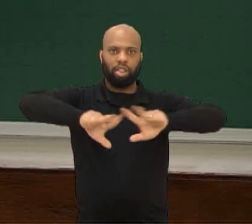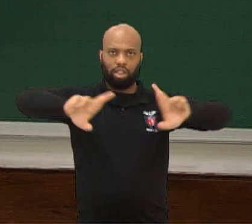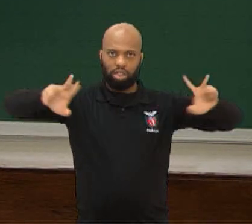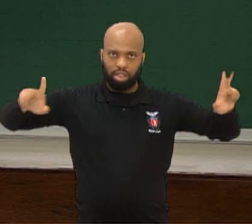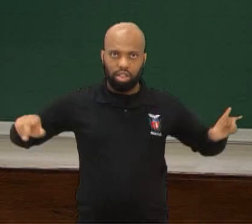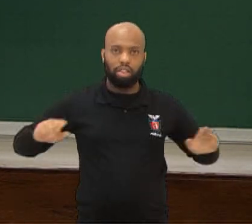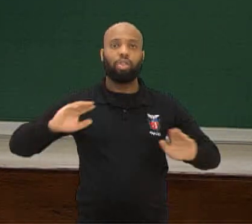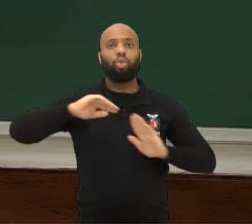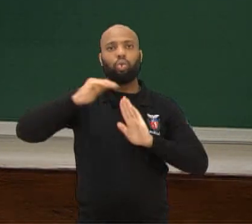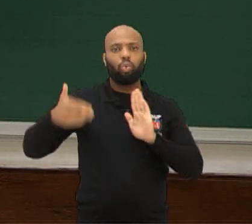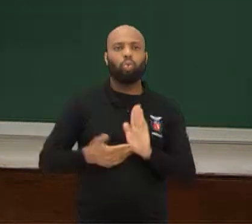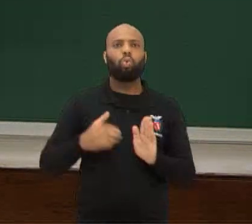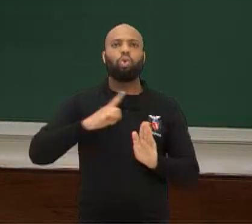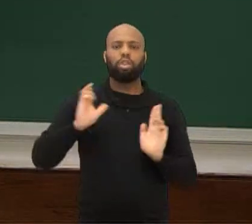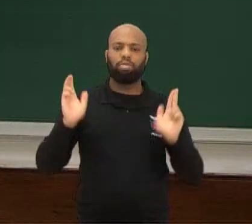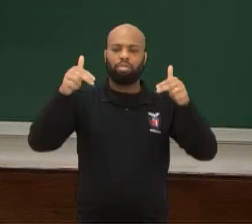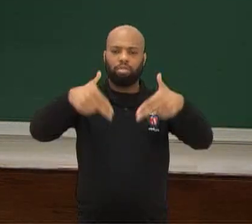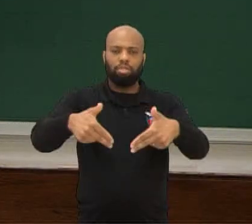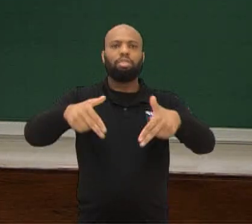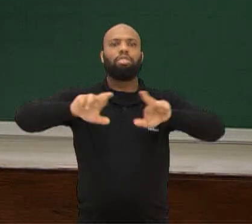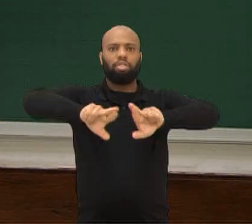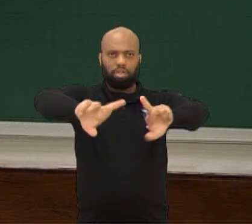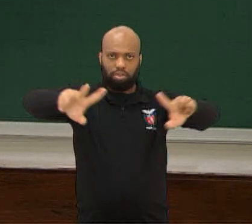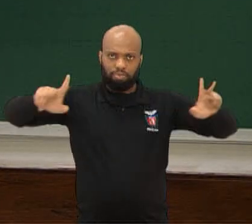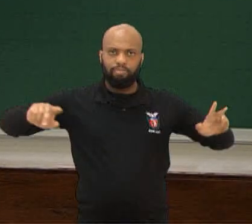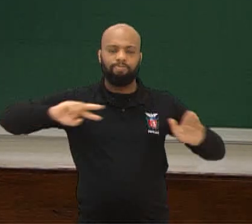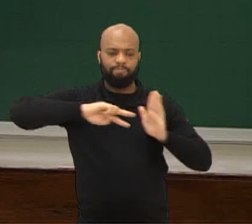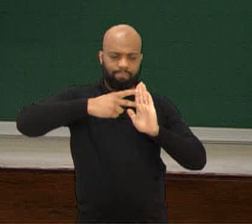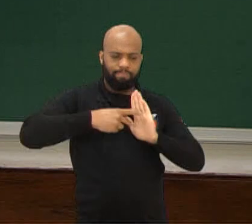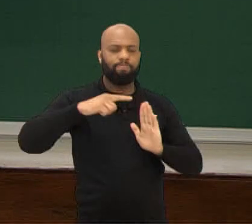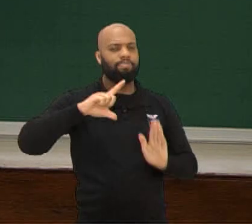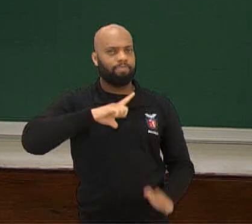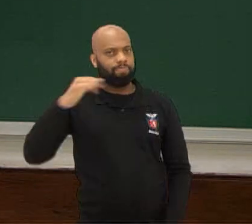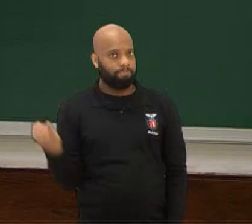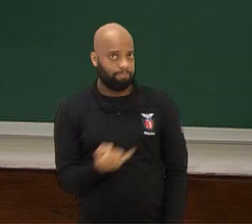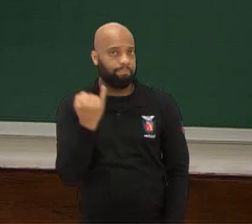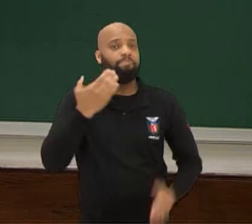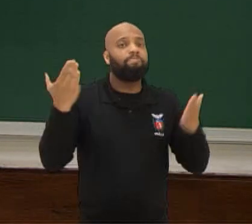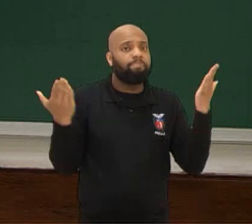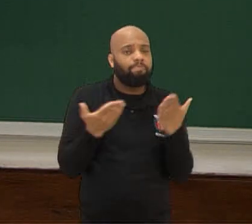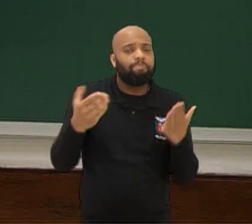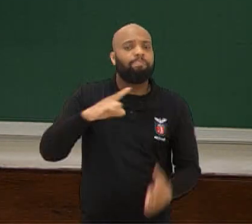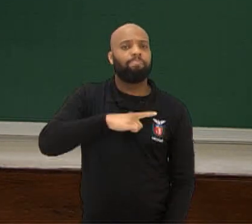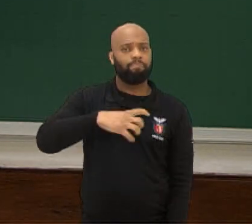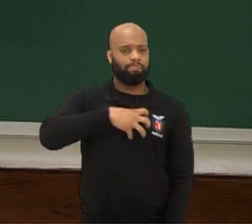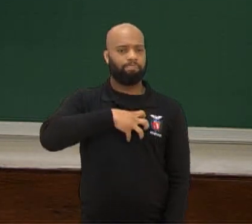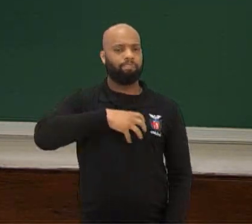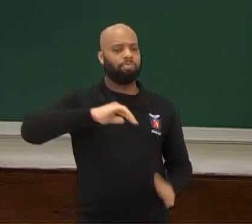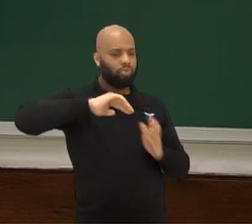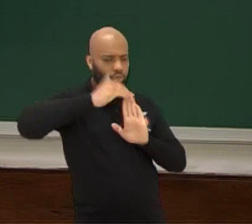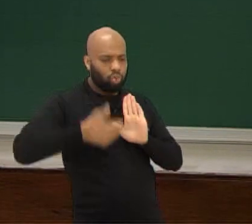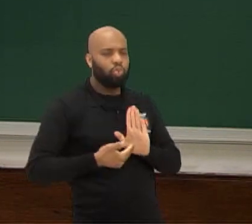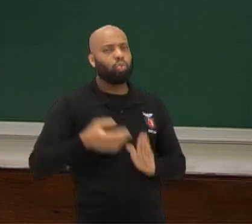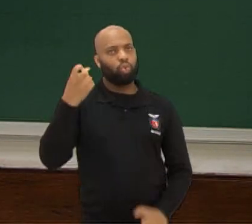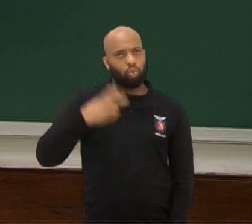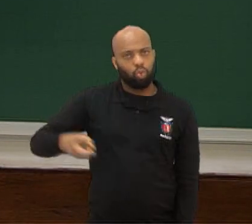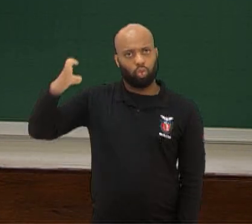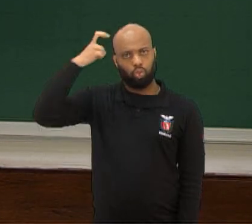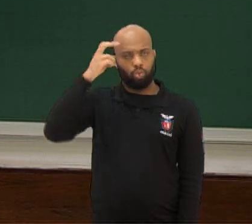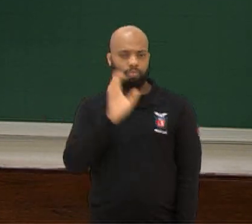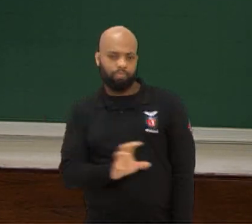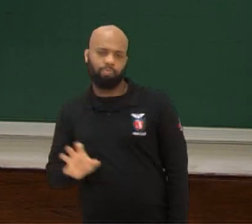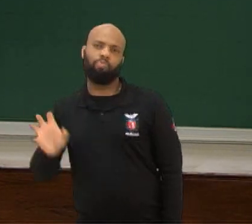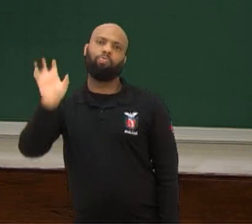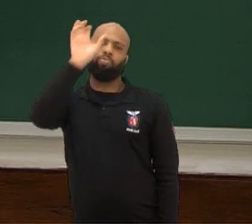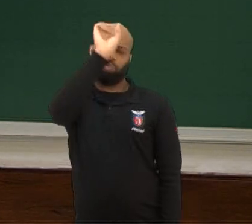Todos eles contribuíram de forma significativa para o que a gente tem hoje do todo da cultura da região sul e do